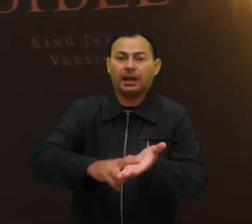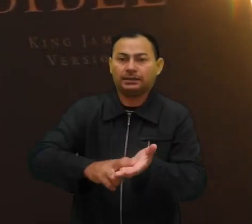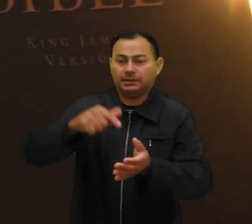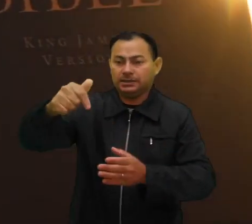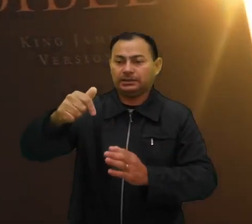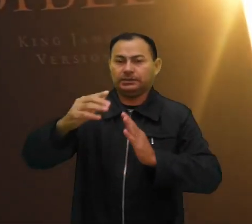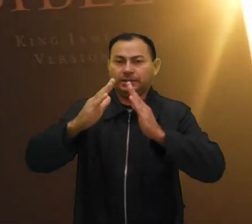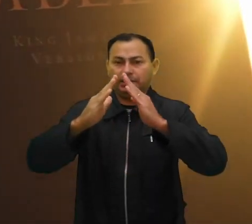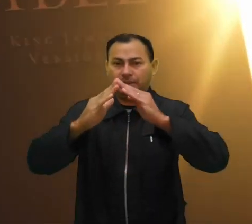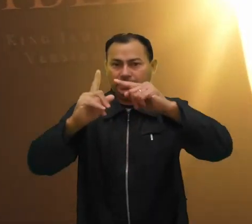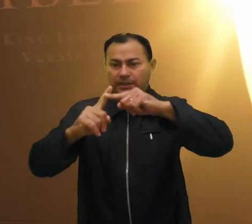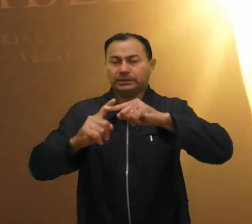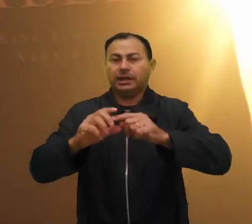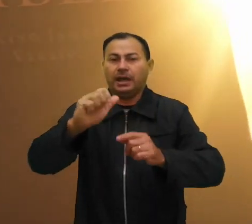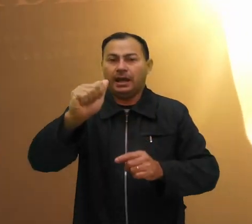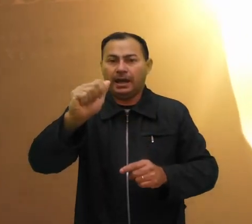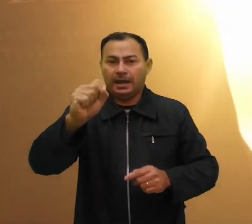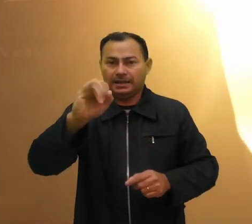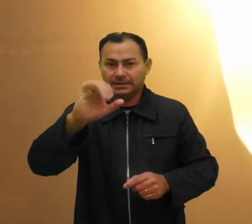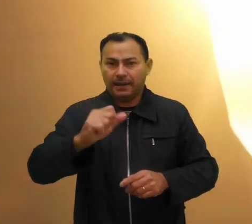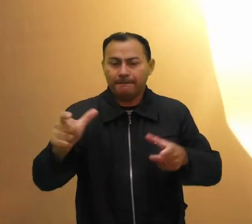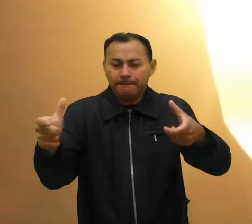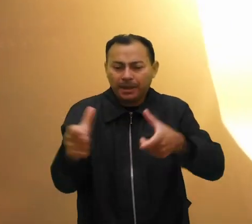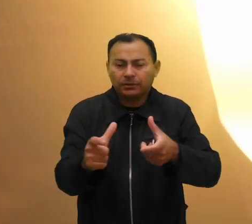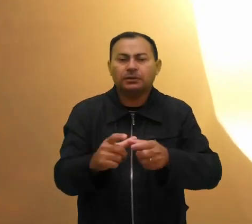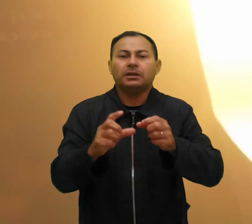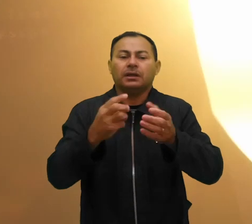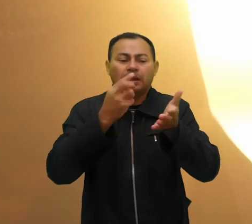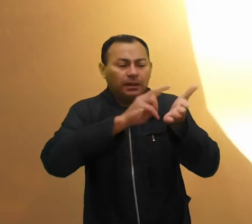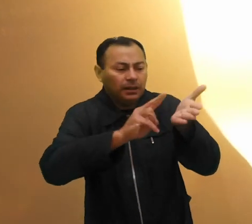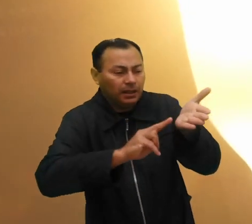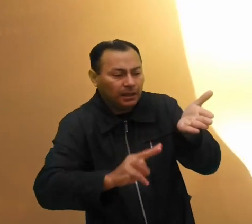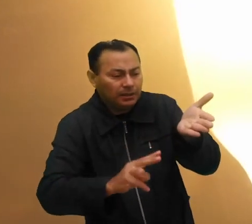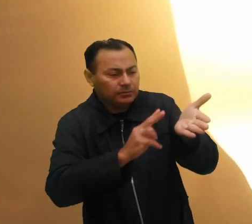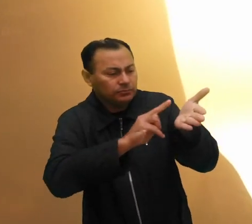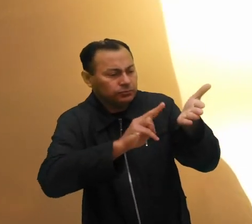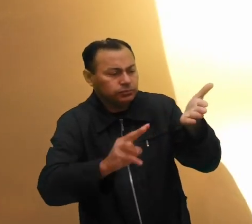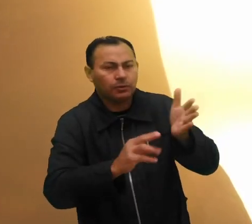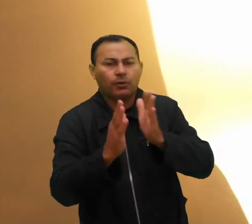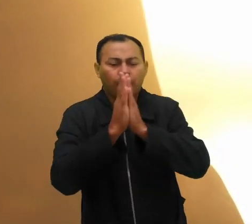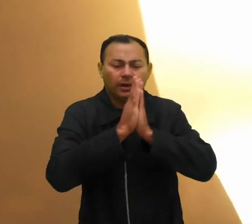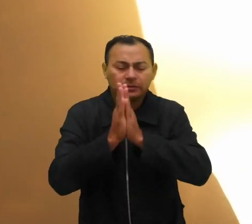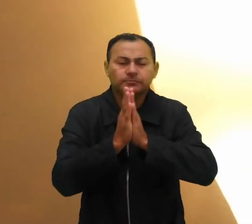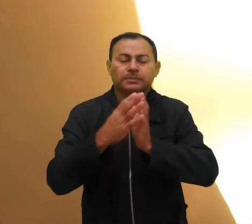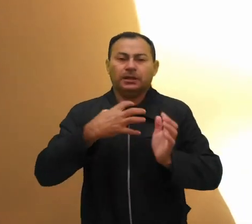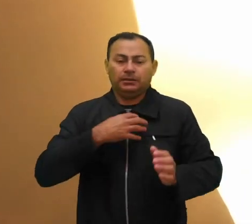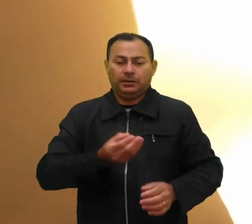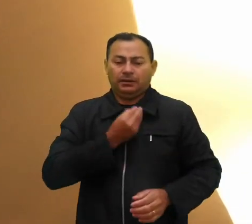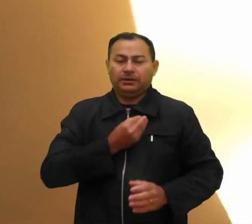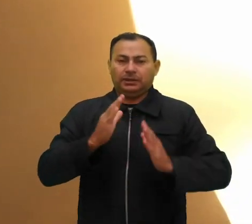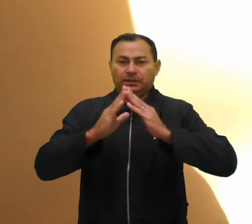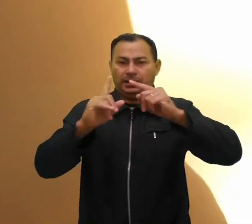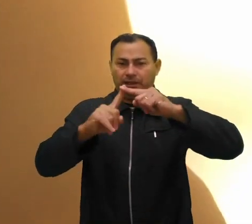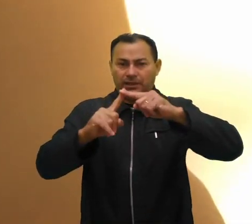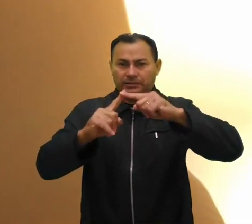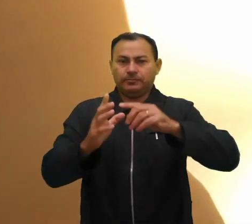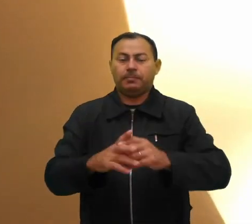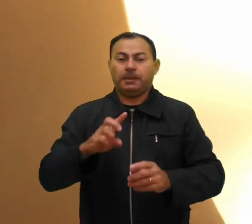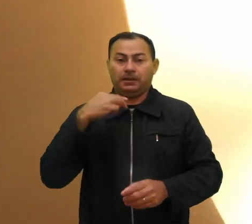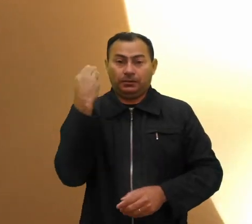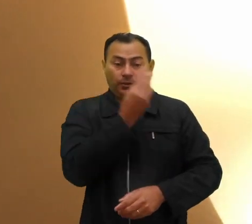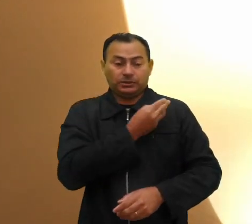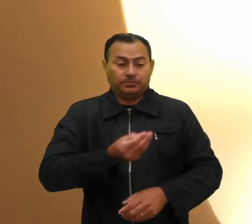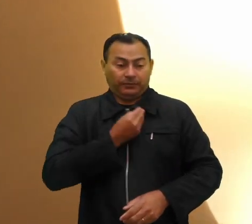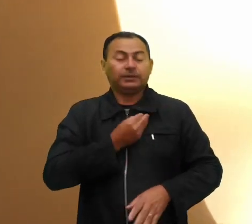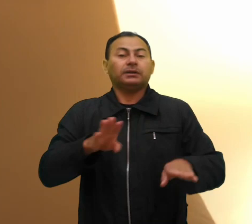Ásia Menor deveriam ser lidas como uma oração e aplicadas de maneira devocional na vida da igreja e em